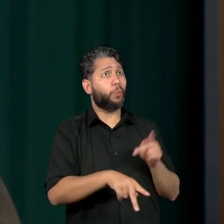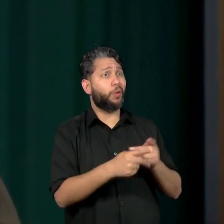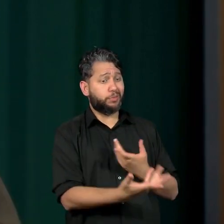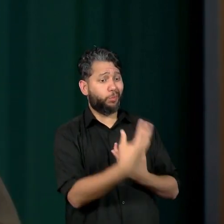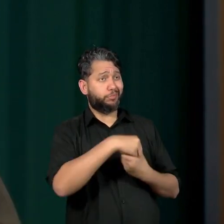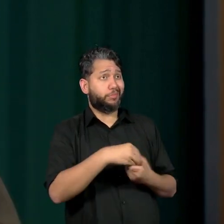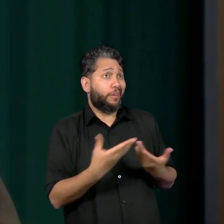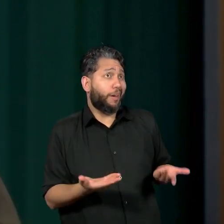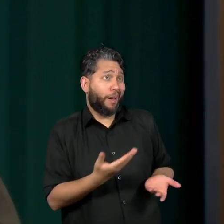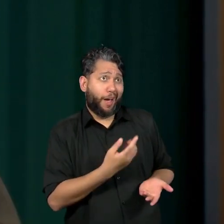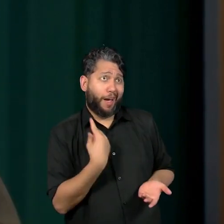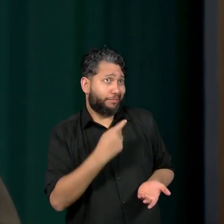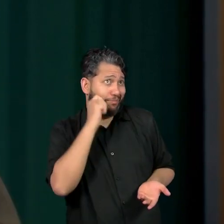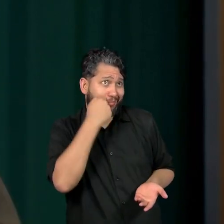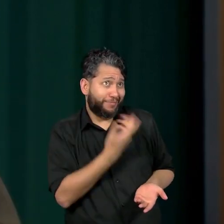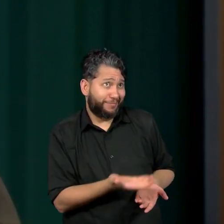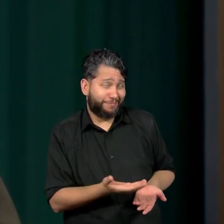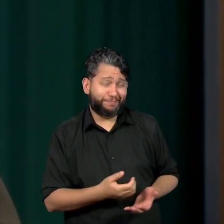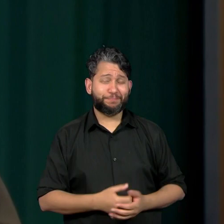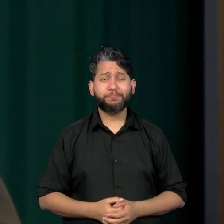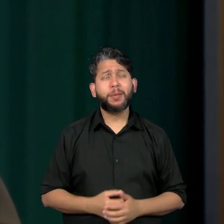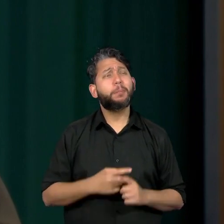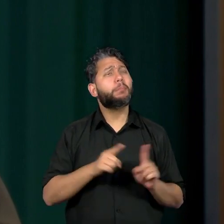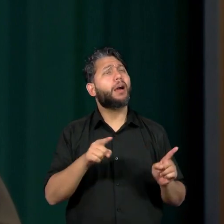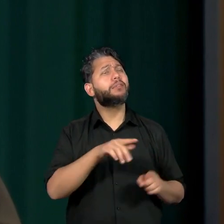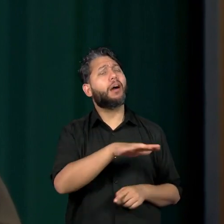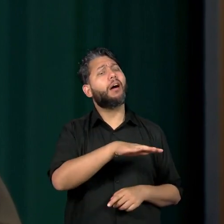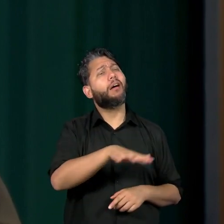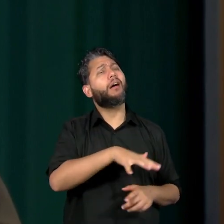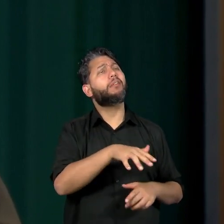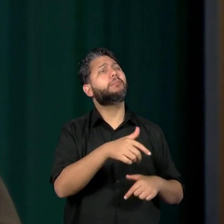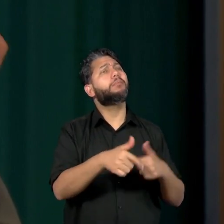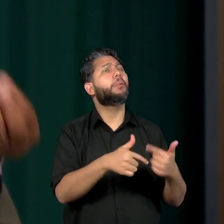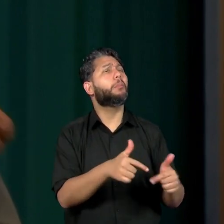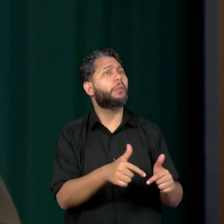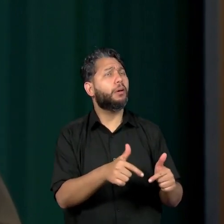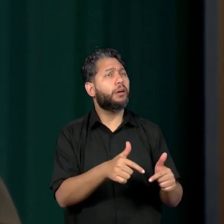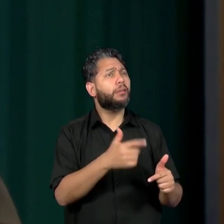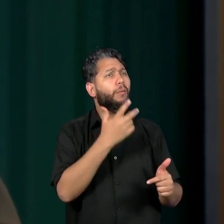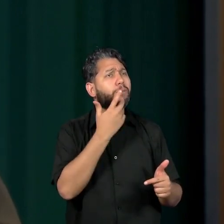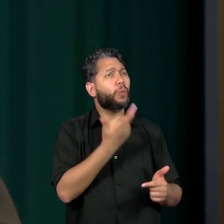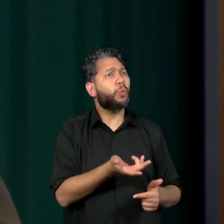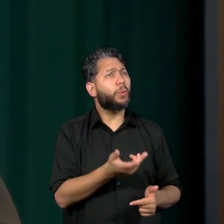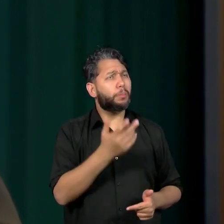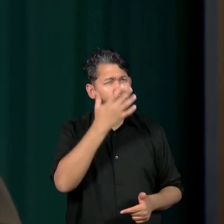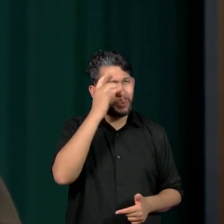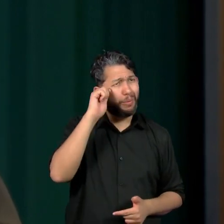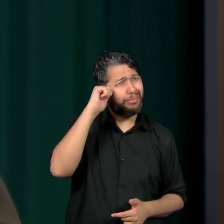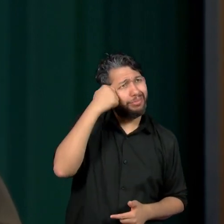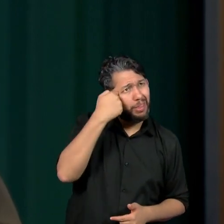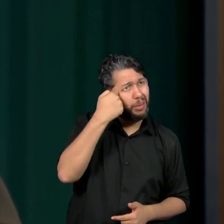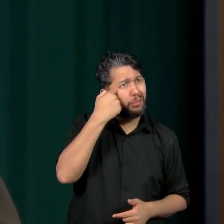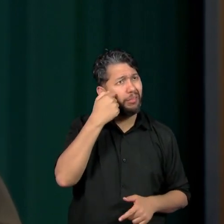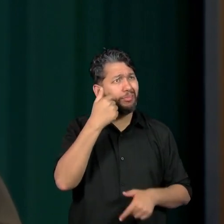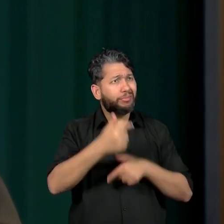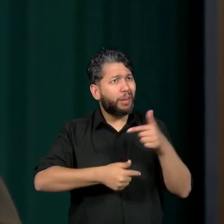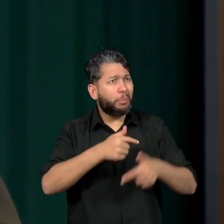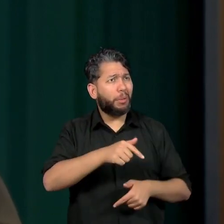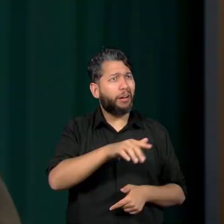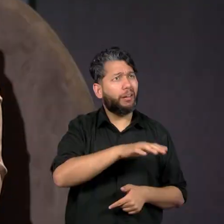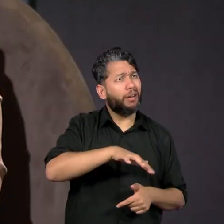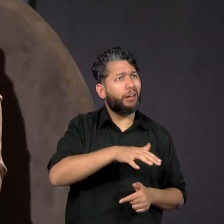no mercado, Alexandre, os números é de que os negros são apenas 30% dessa força, né, do trabalho